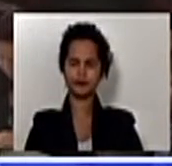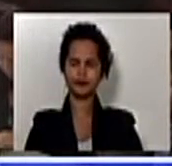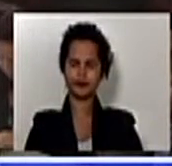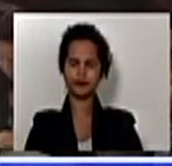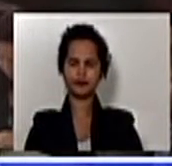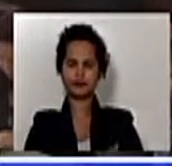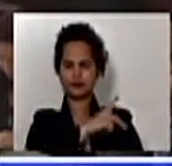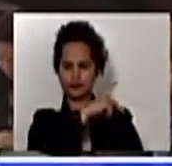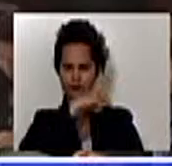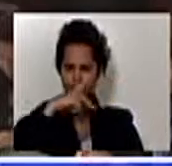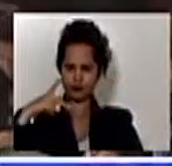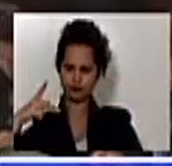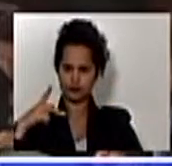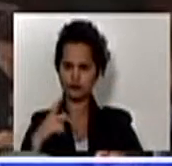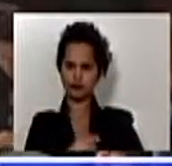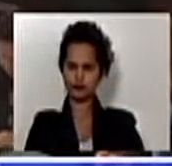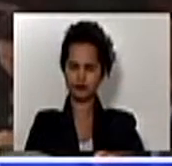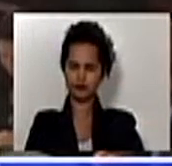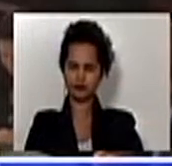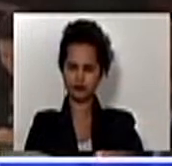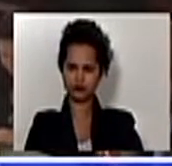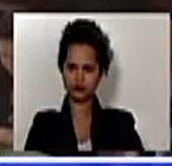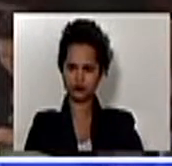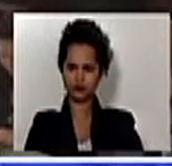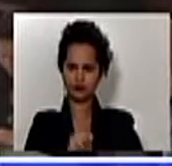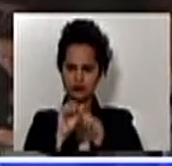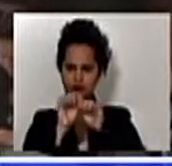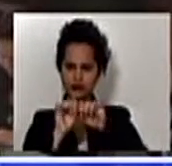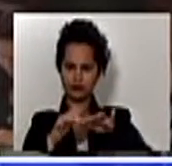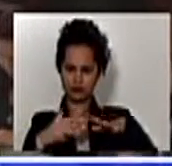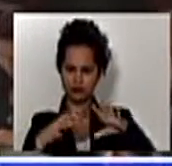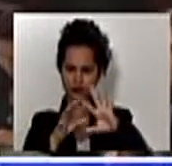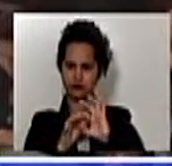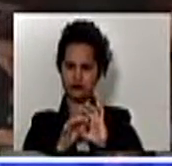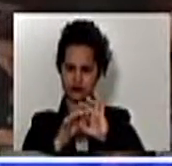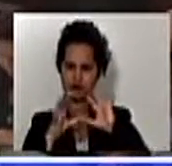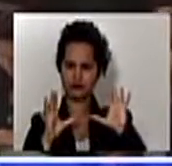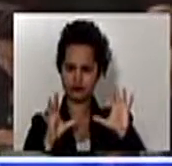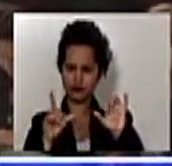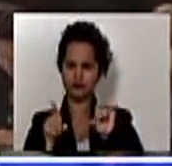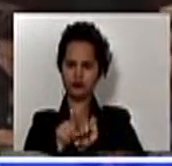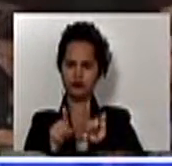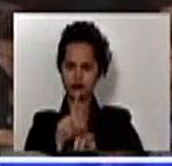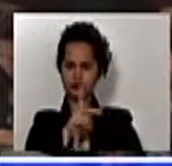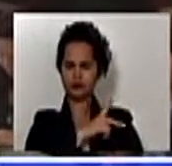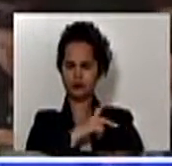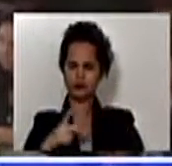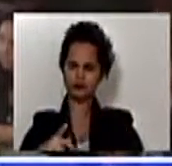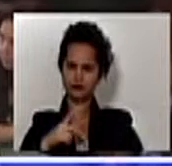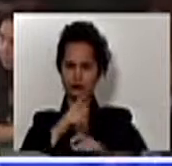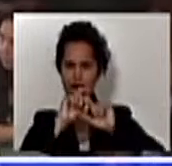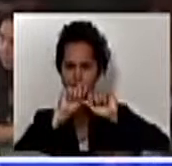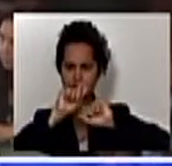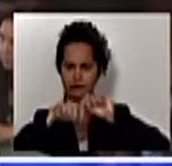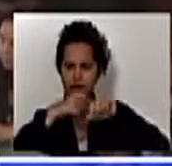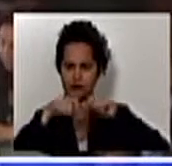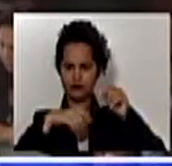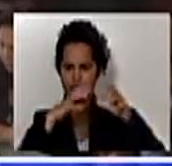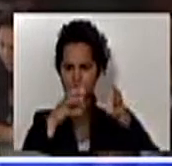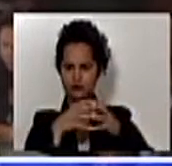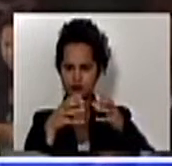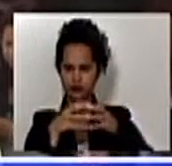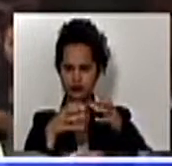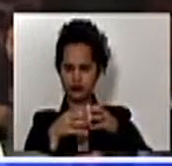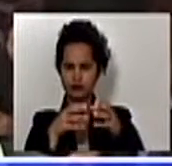excelentíssimo senhor presidente desta audiência pública, que é também o presidente da Comissão de Orçamento, deputado